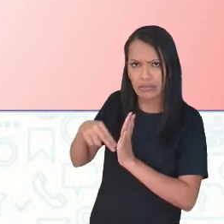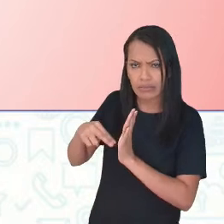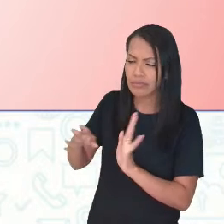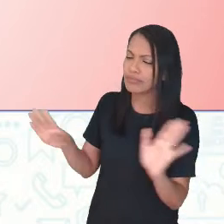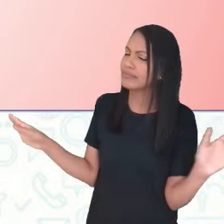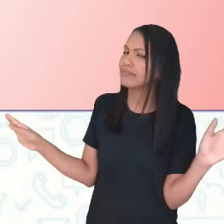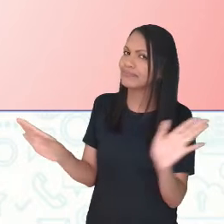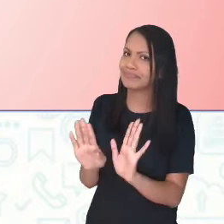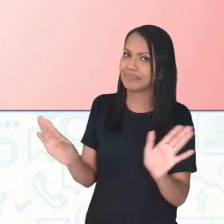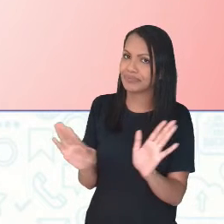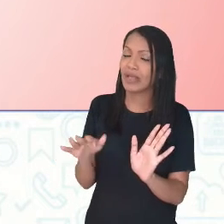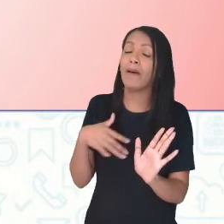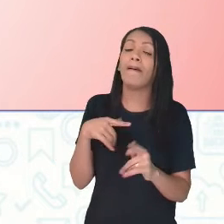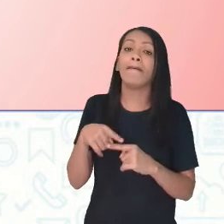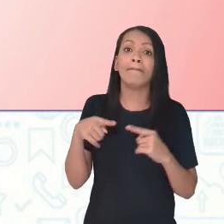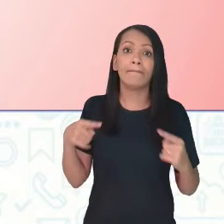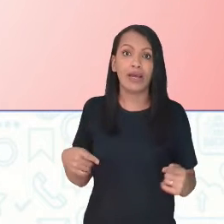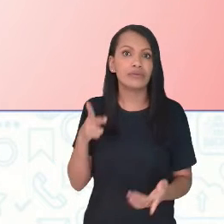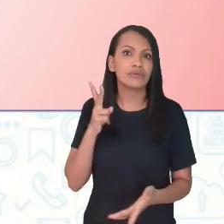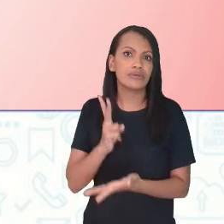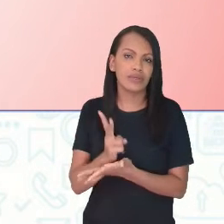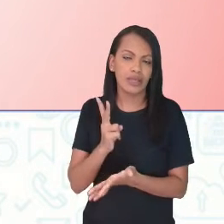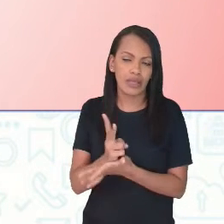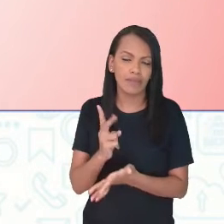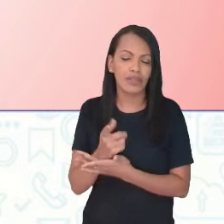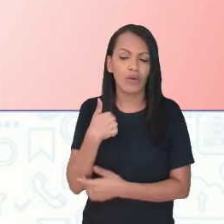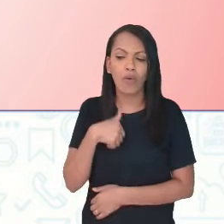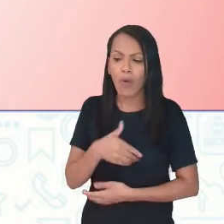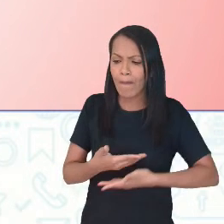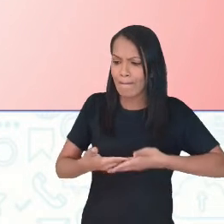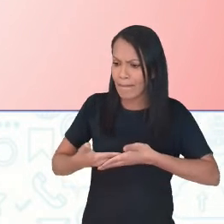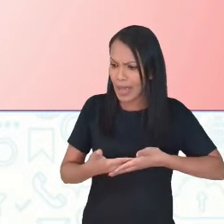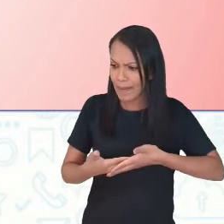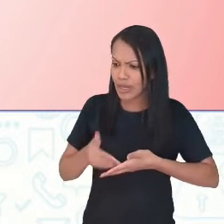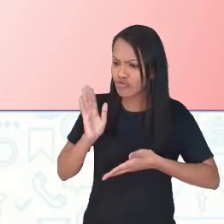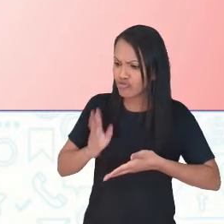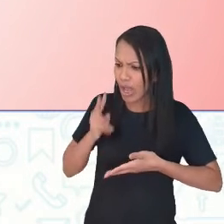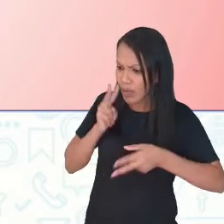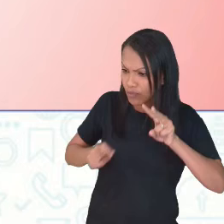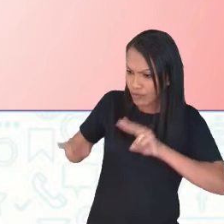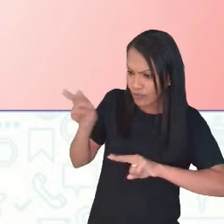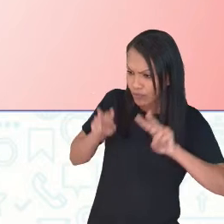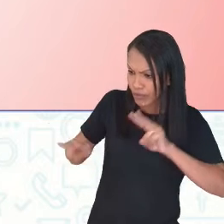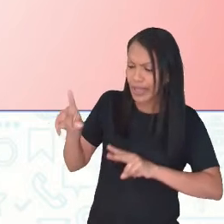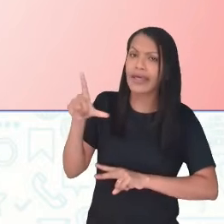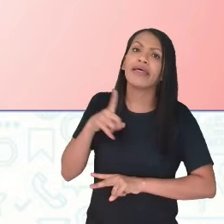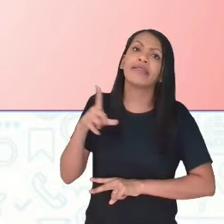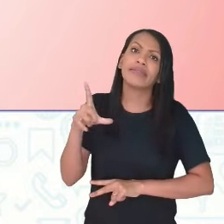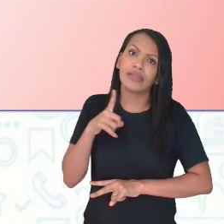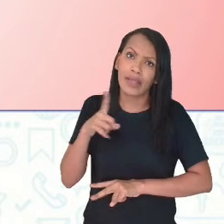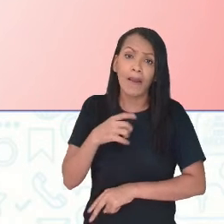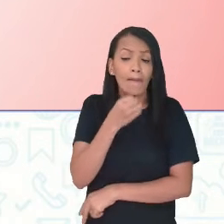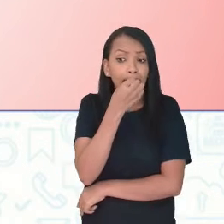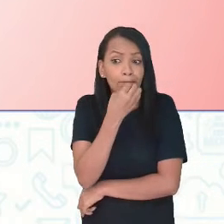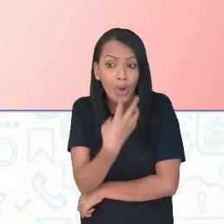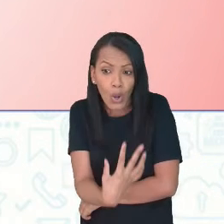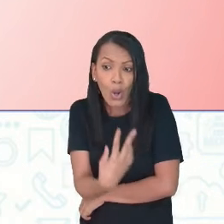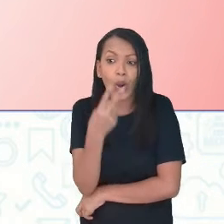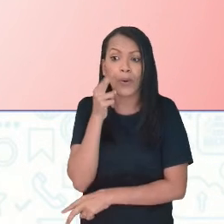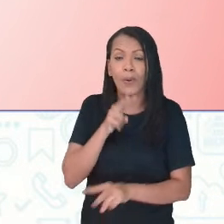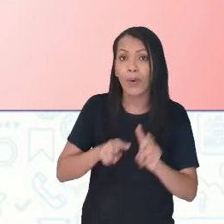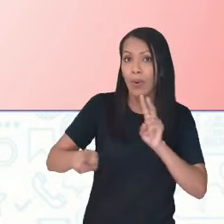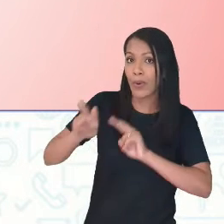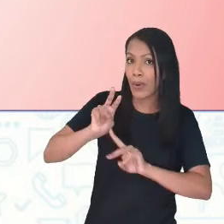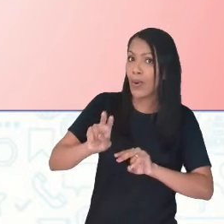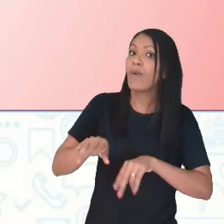gente tenha acesso à leitura. Eu vejo hoje muitos pais, né? Que bom que eu vejo,